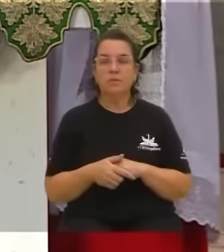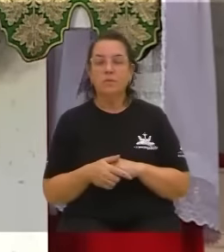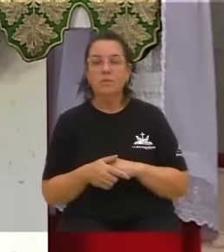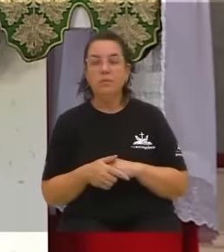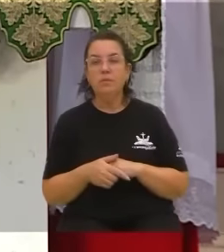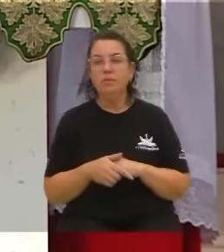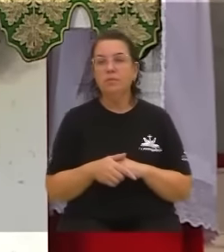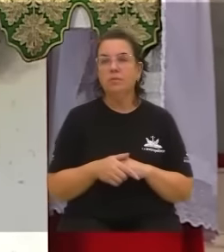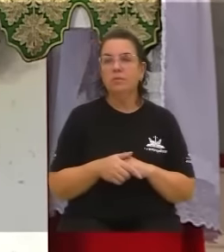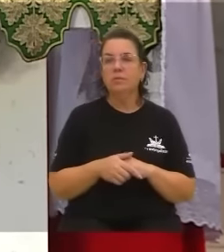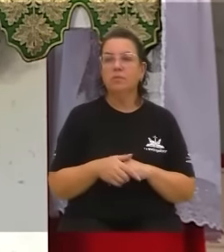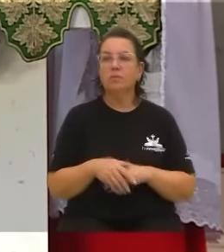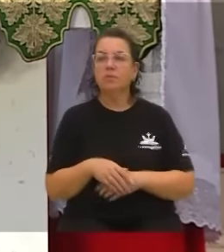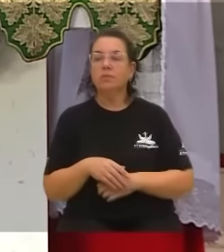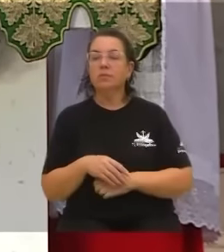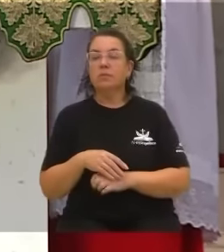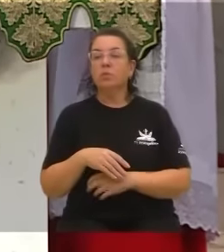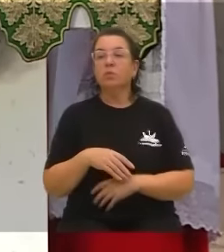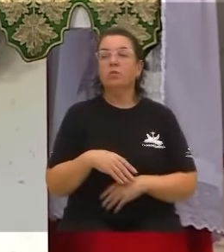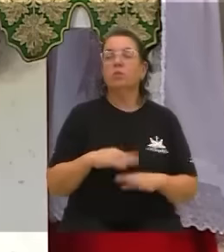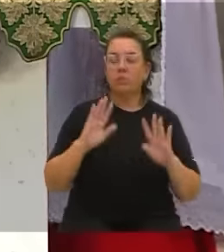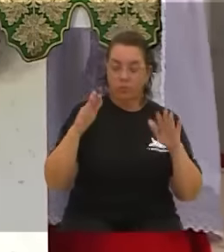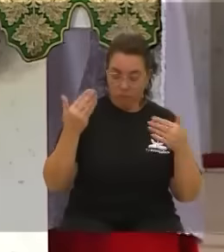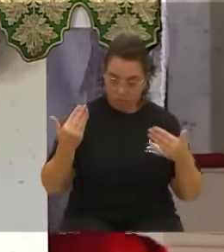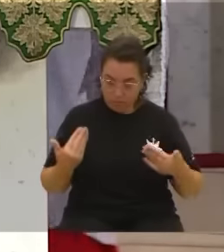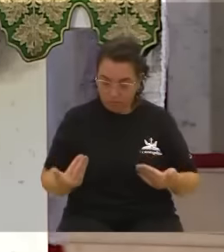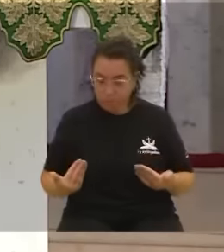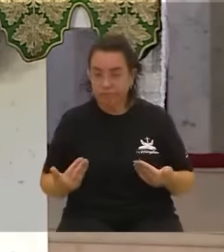Daqui do meu